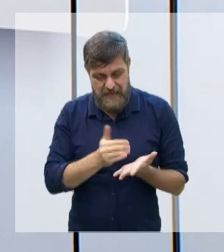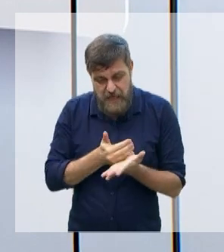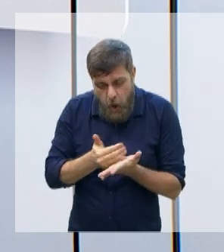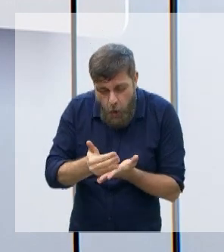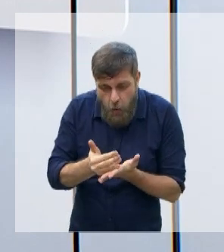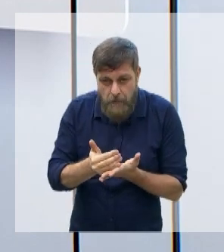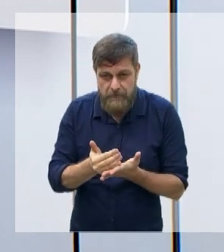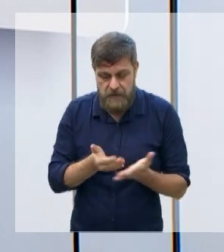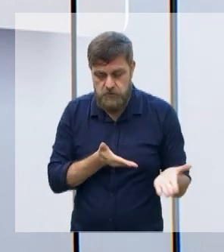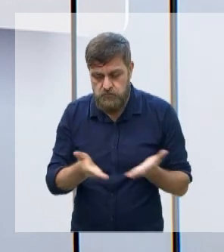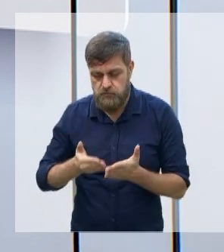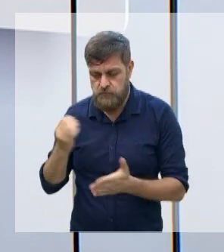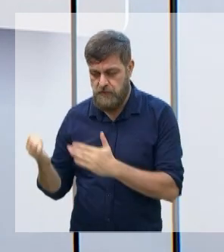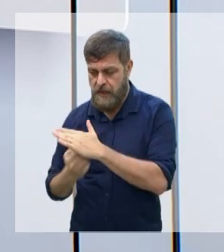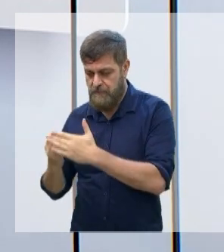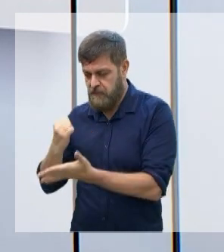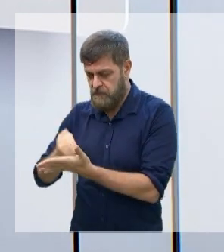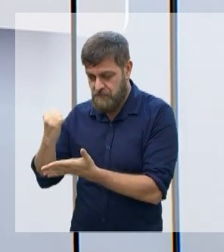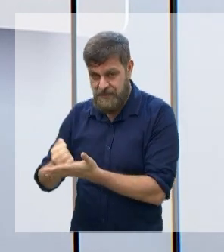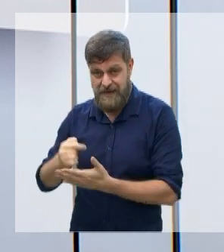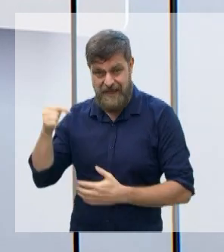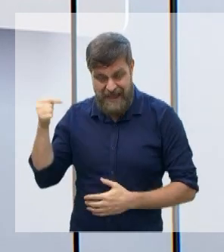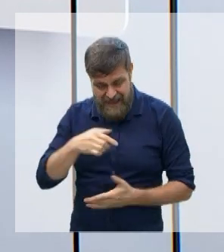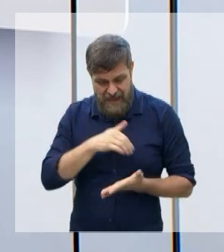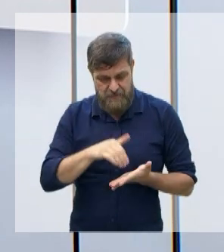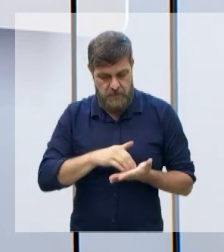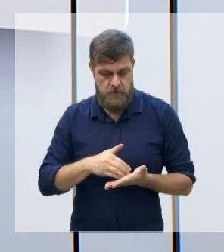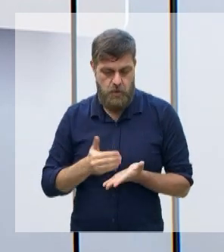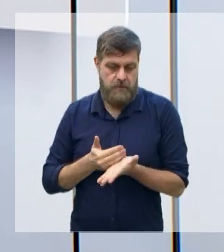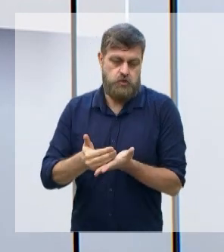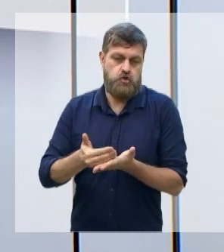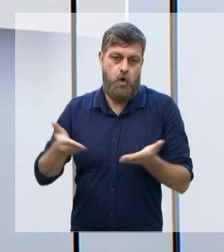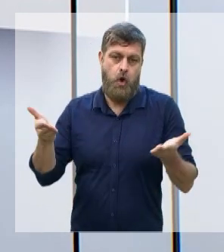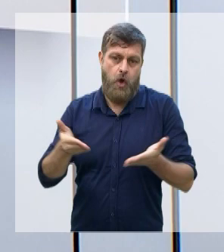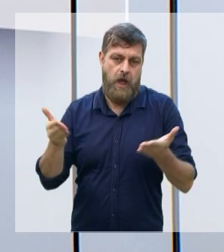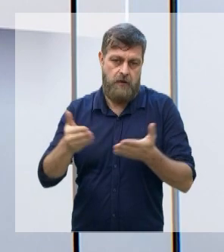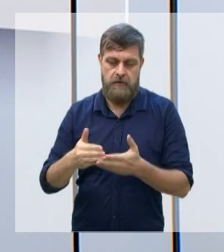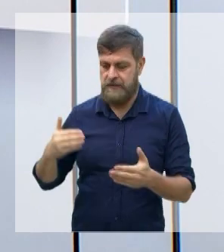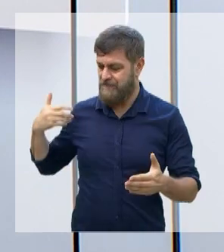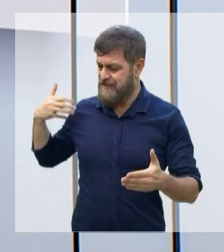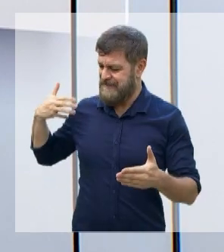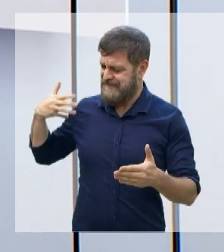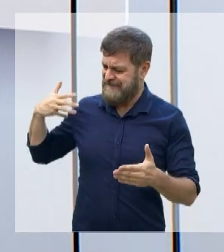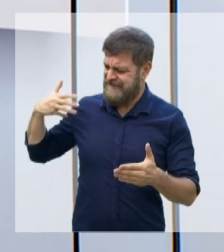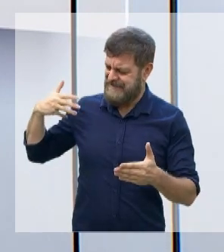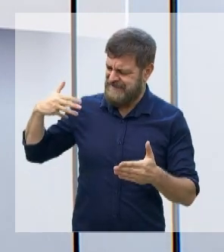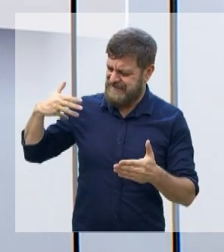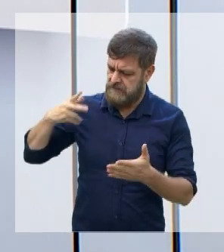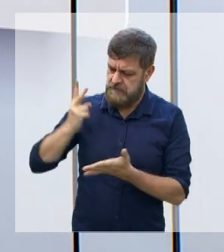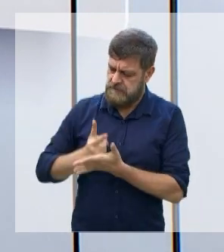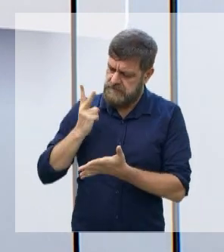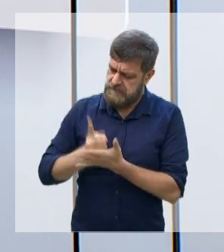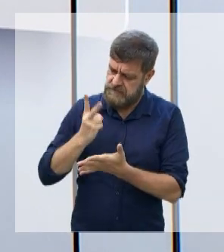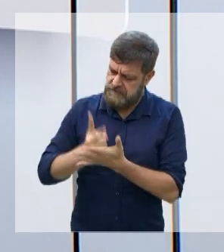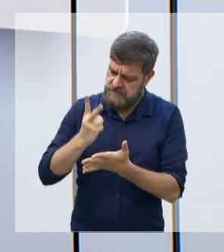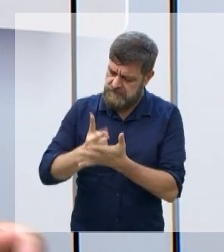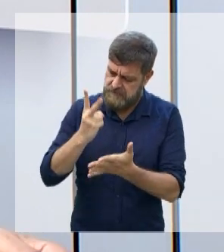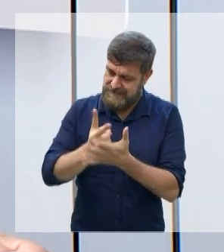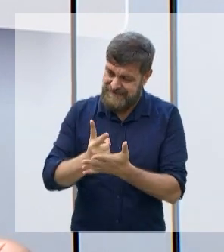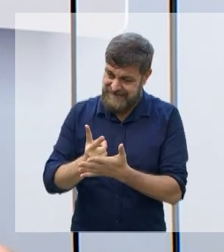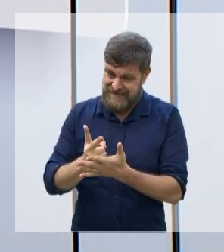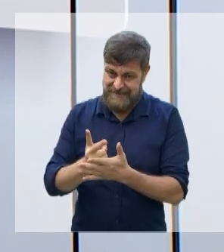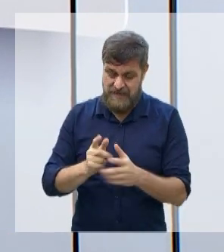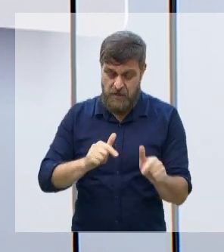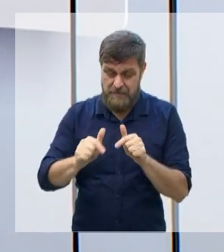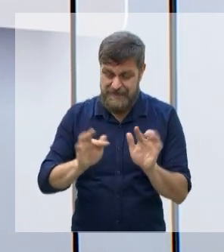licitatório acompanhando que vem desde o ano iniciou agora iniciou no primeiro mandato e continua esse trabalho até o